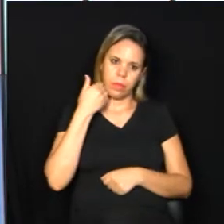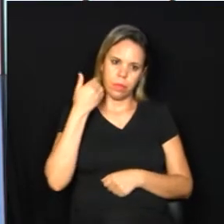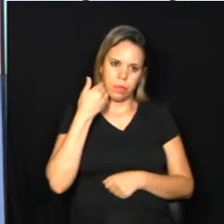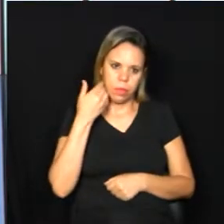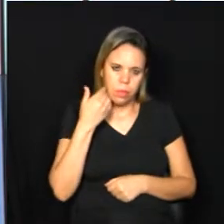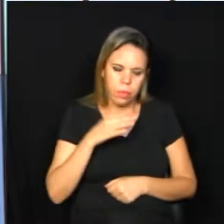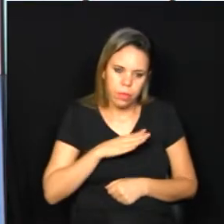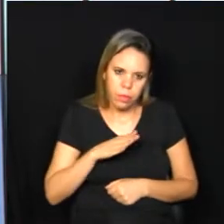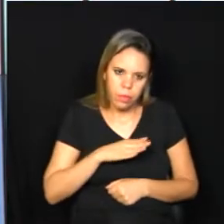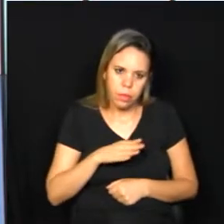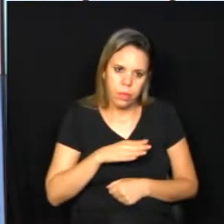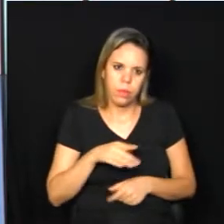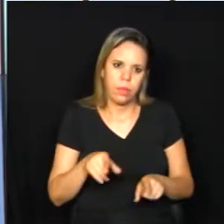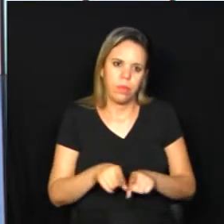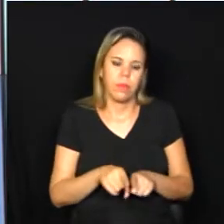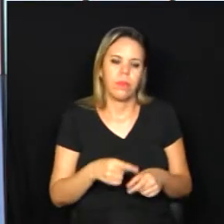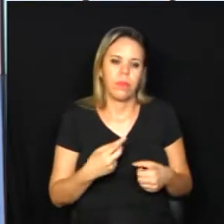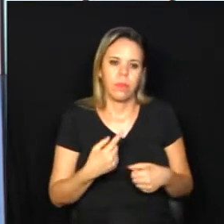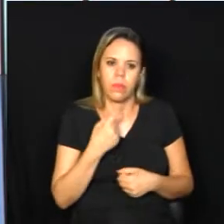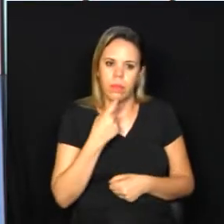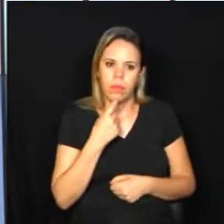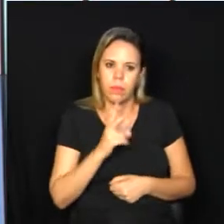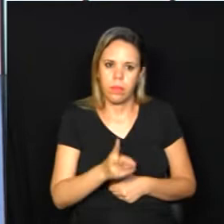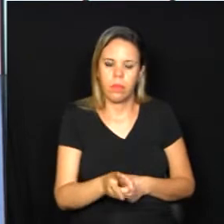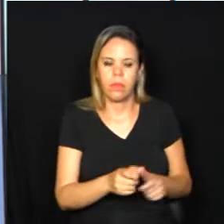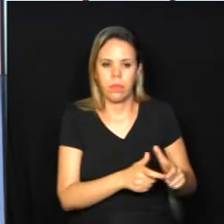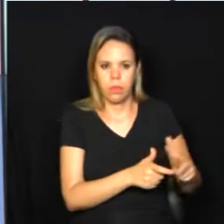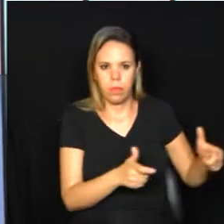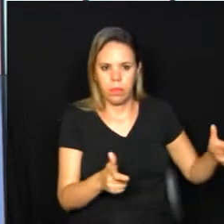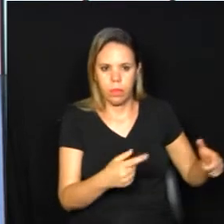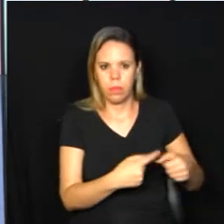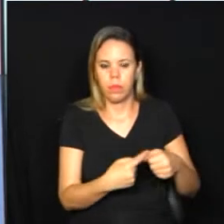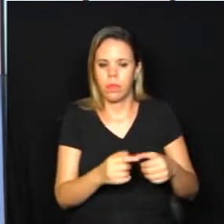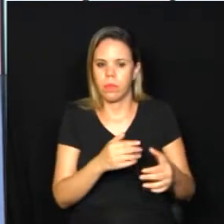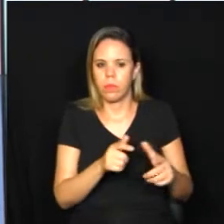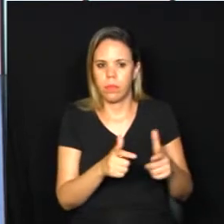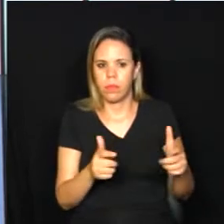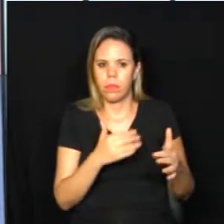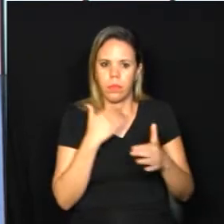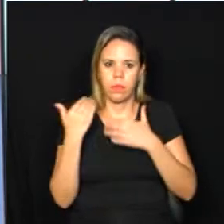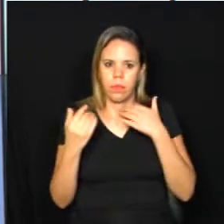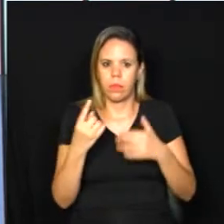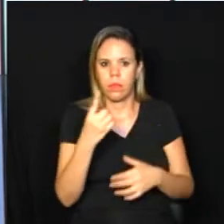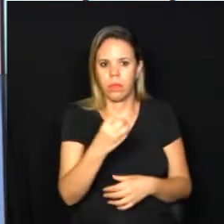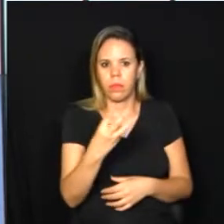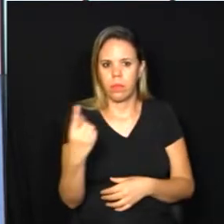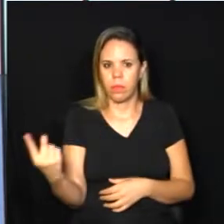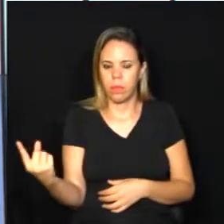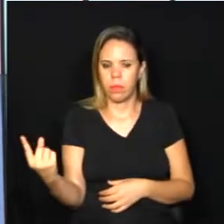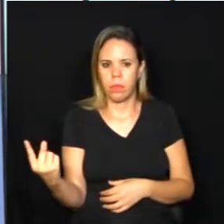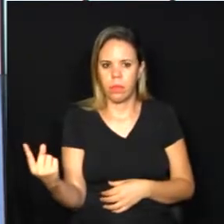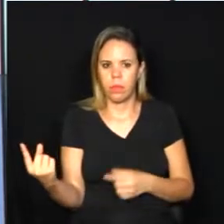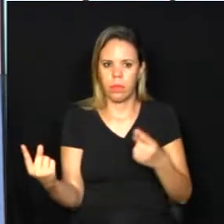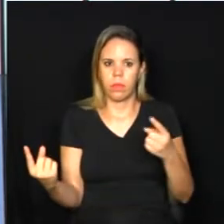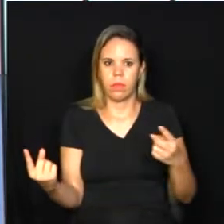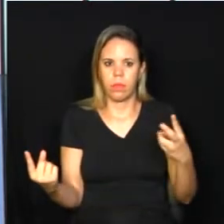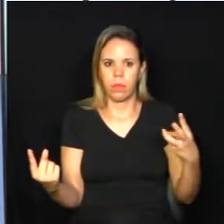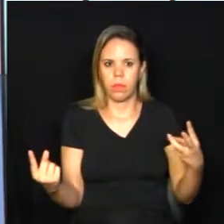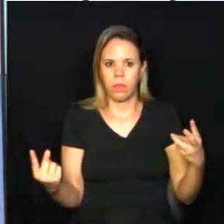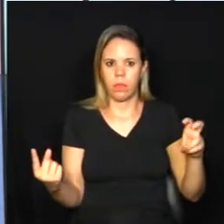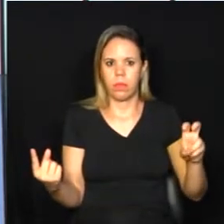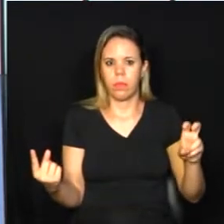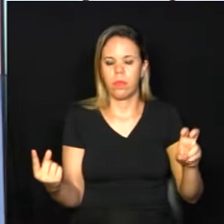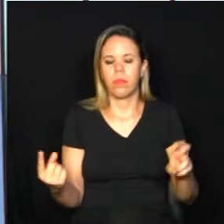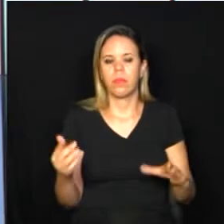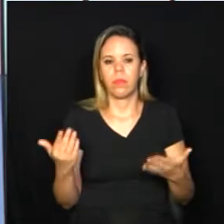Campinas continuam os municípios com maior índice de mortes, com 131 e 135 por 100